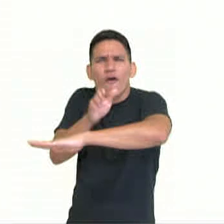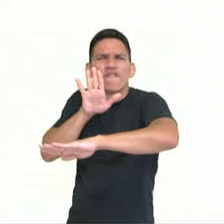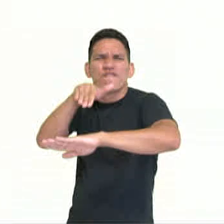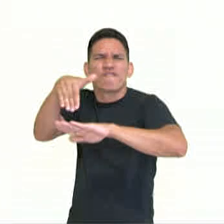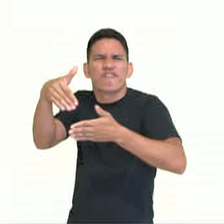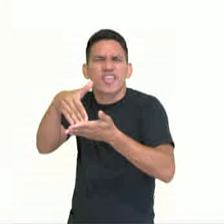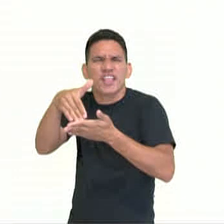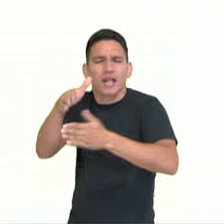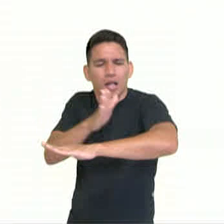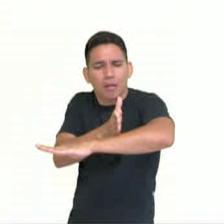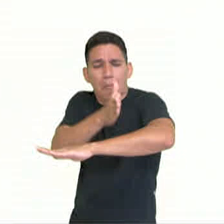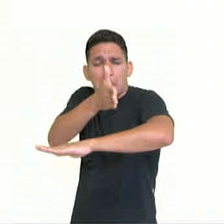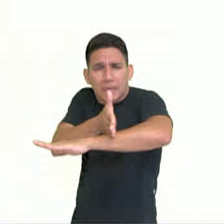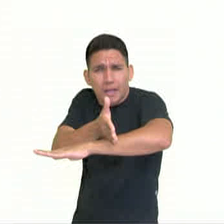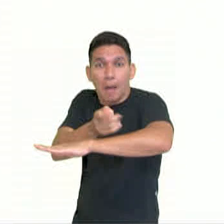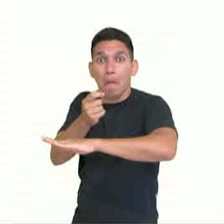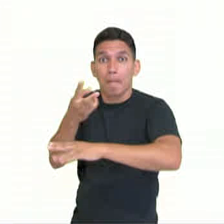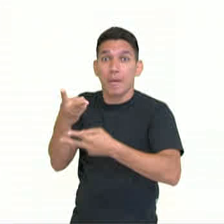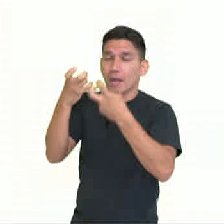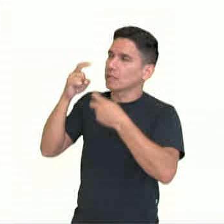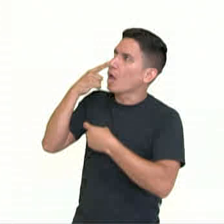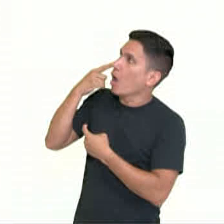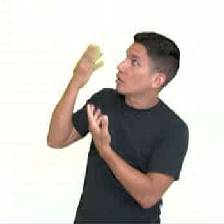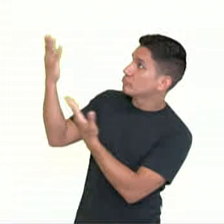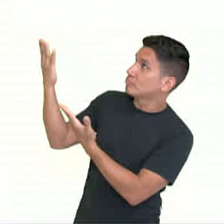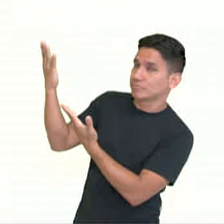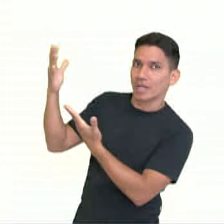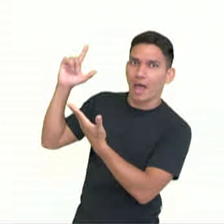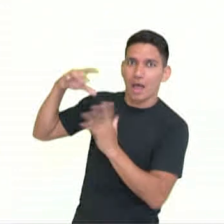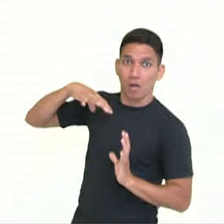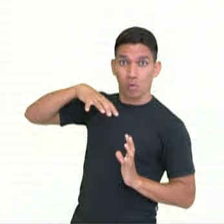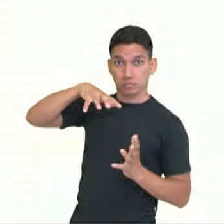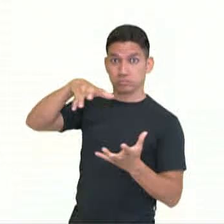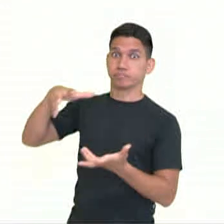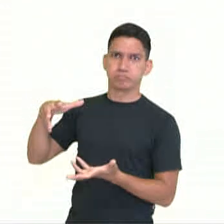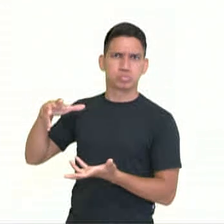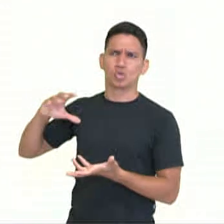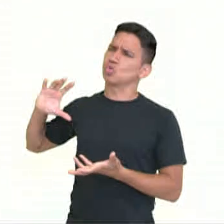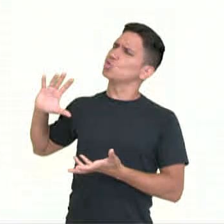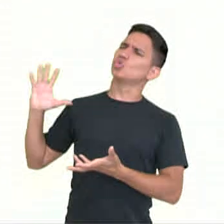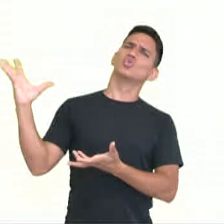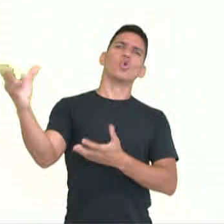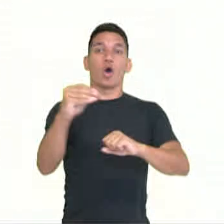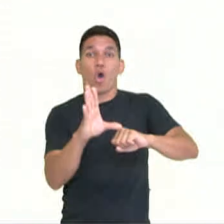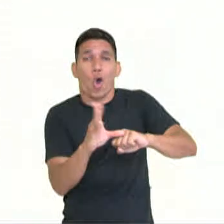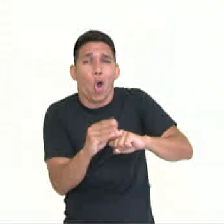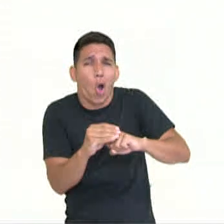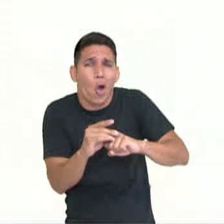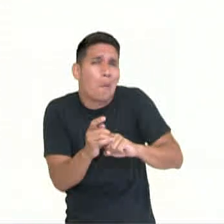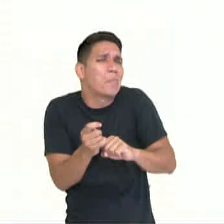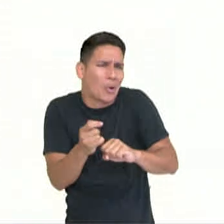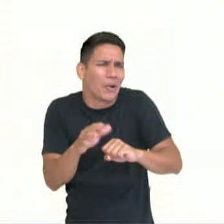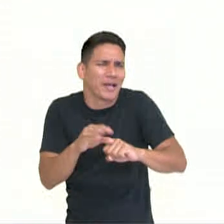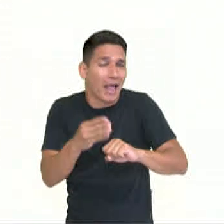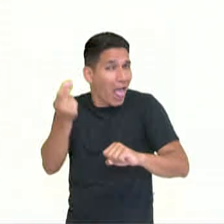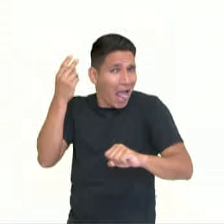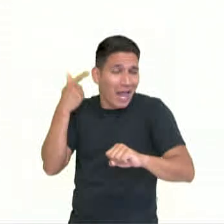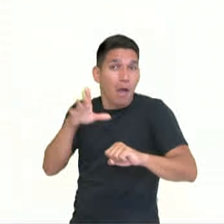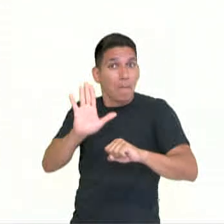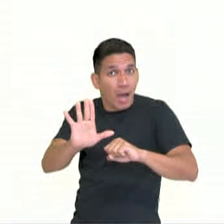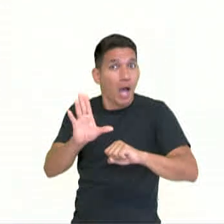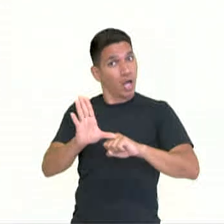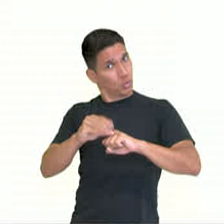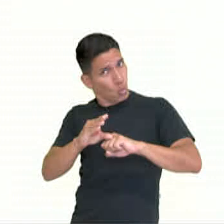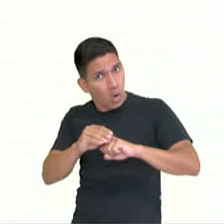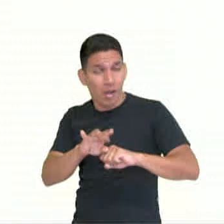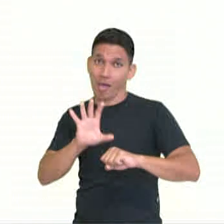Média. Perceba neste mapa o mapa mundi. Todo o conhecimento geográfico que a Europa tinha